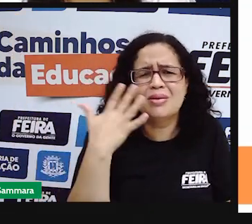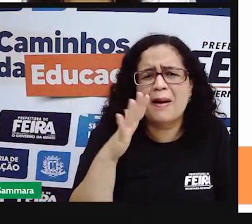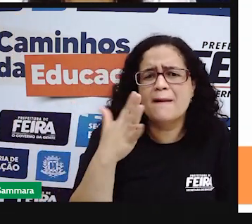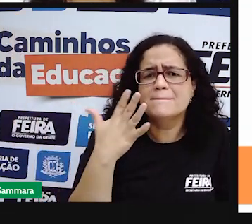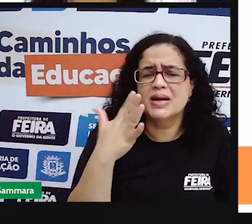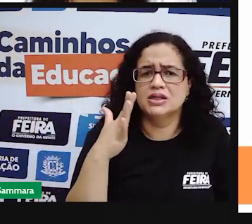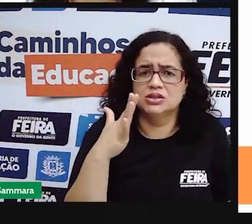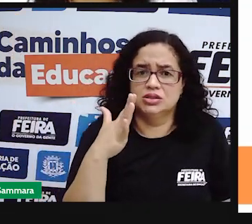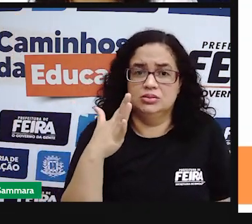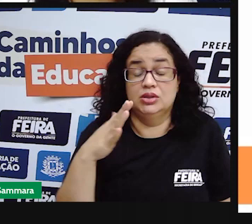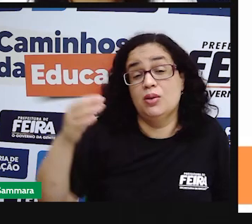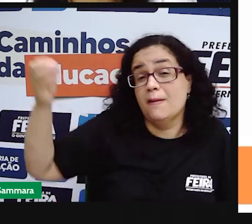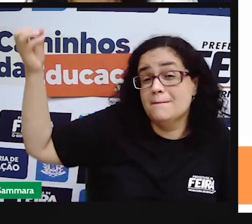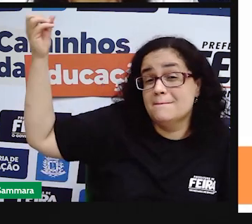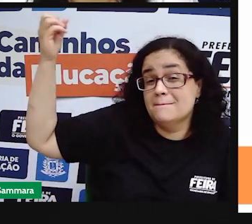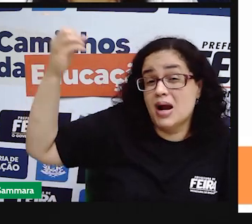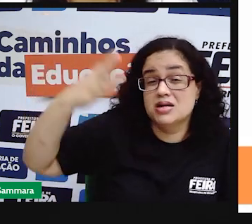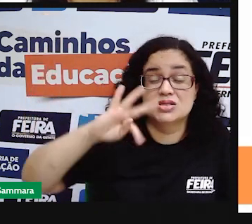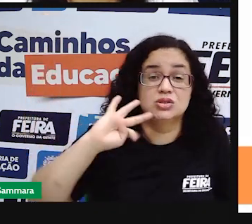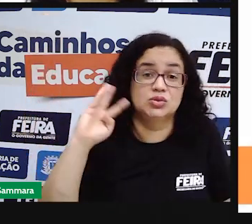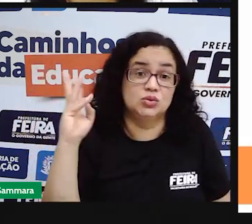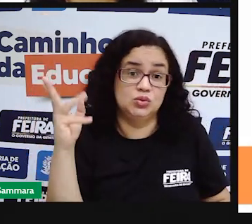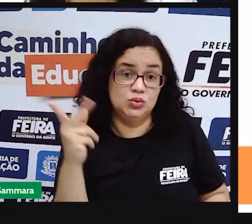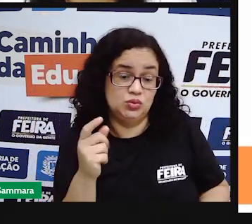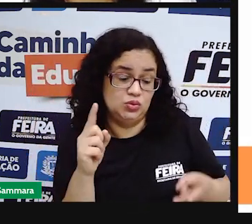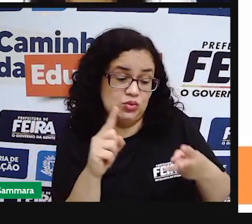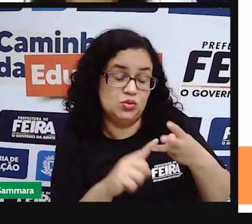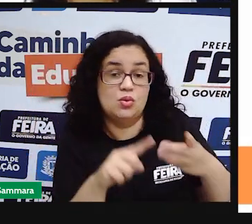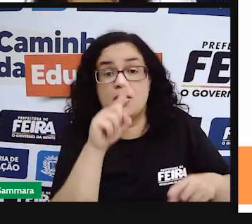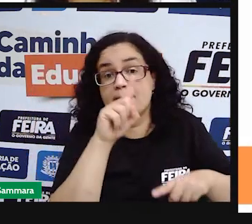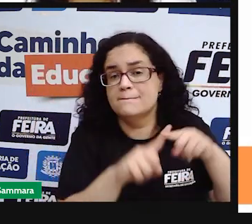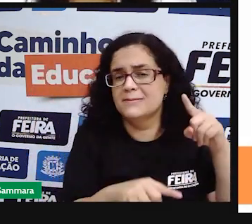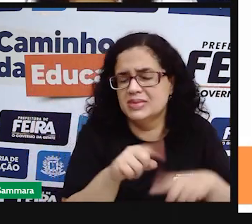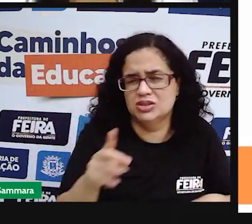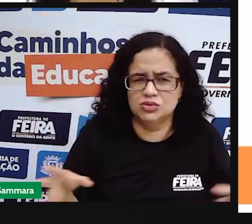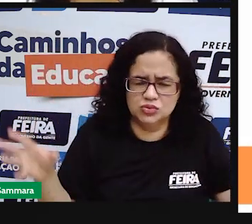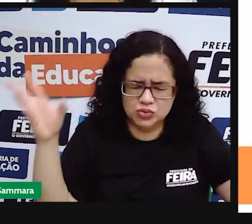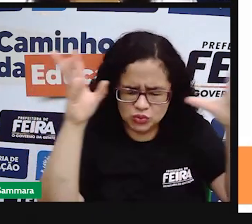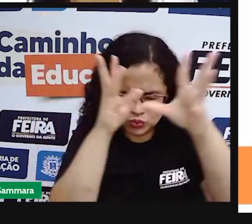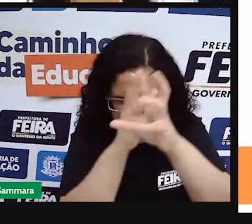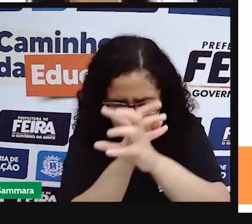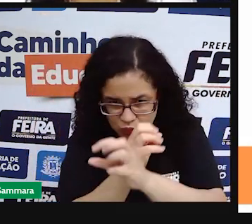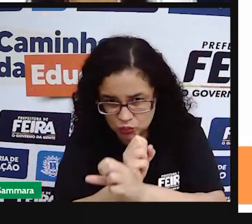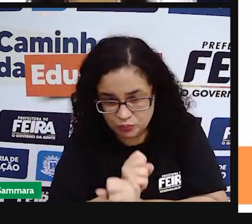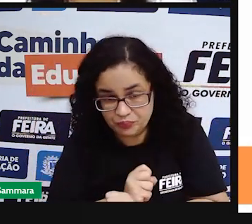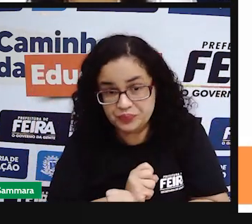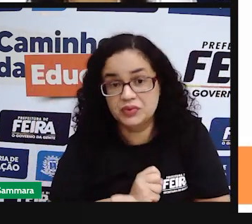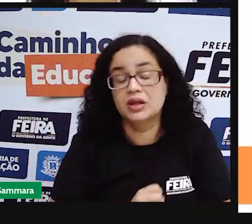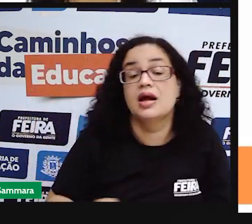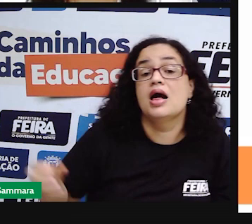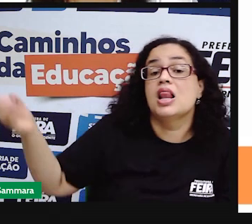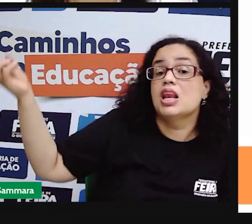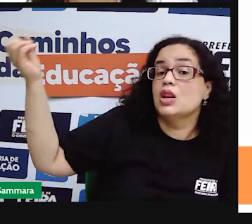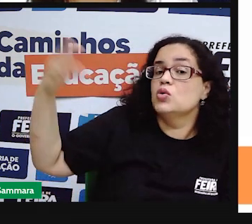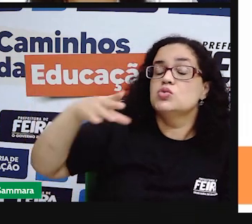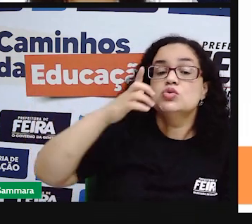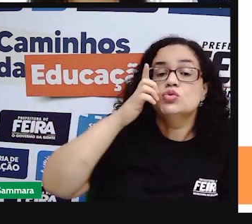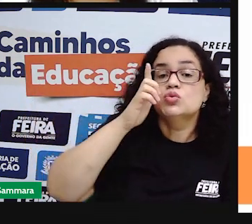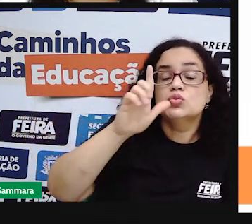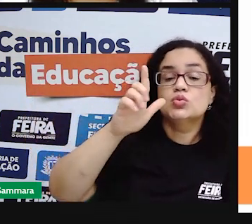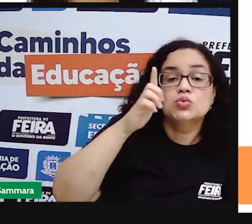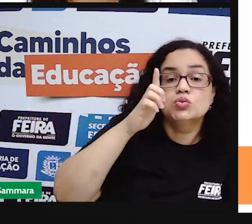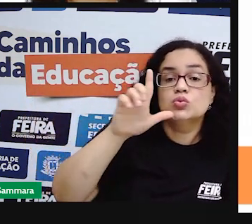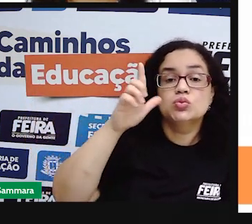passa por completo. E no caso dos objetos opacos, a luz ela não consegue passar